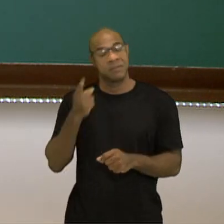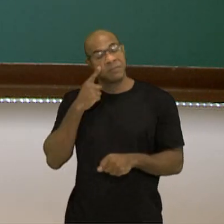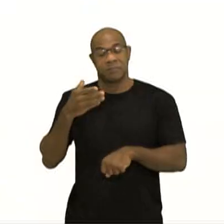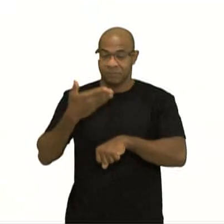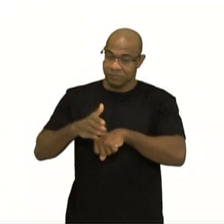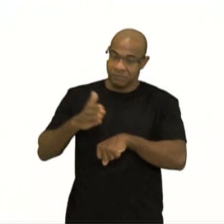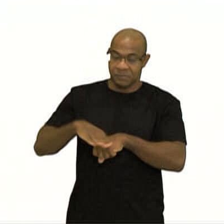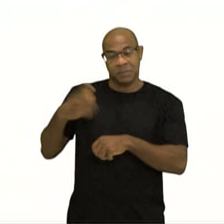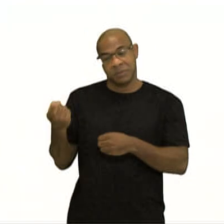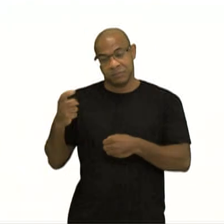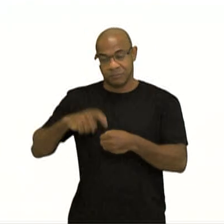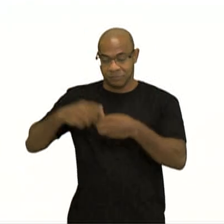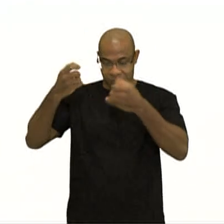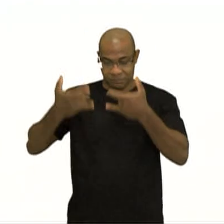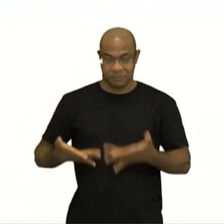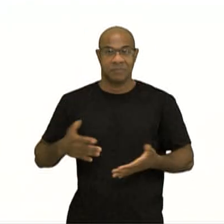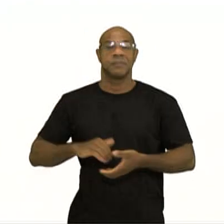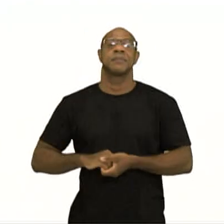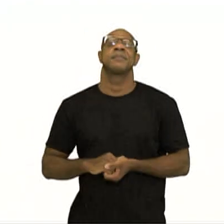mais.